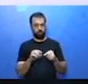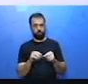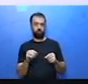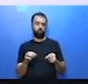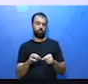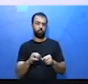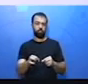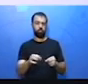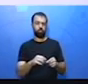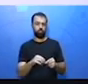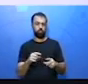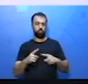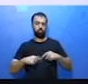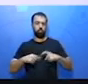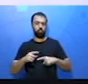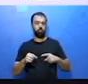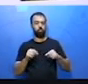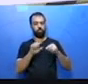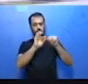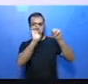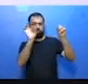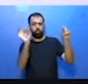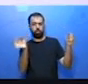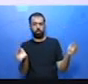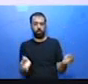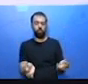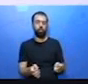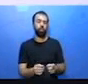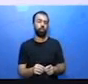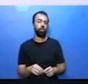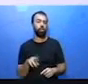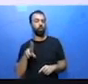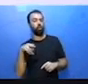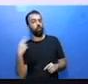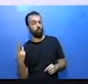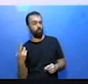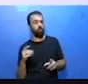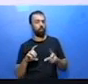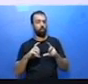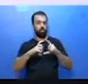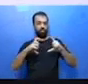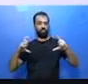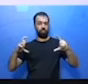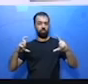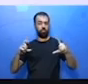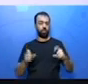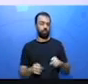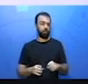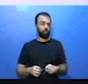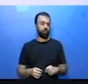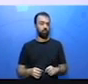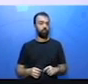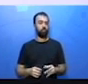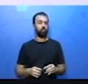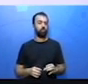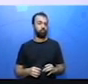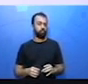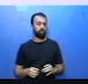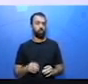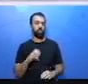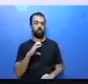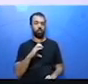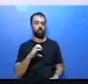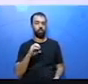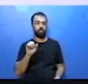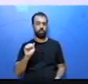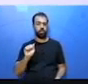instrumento de medição, ou pela formulinha do comprimento. Pela fórmula do comprimento, basta eu saber o tamanho